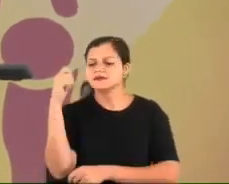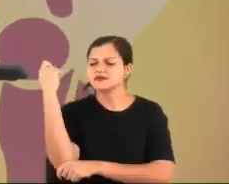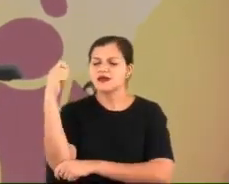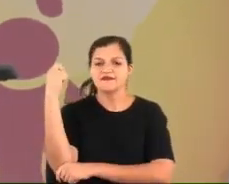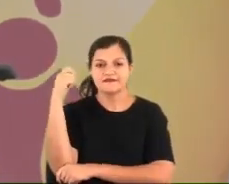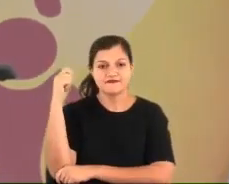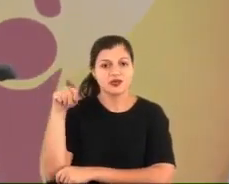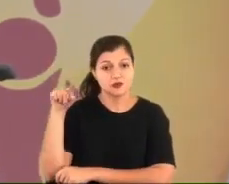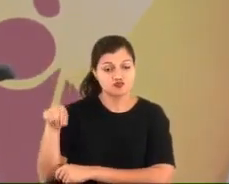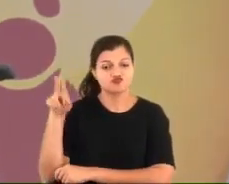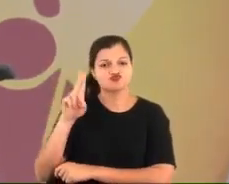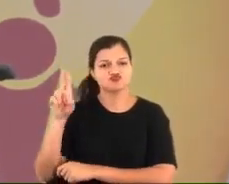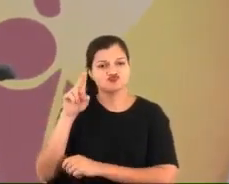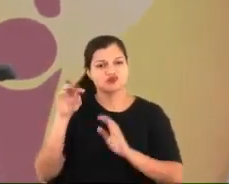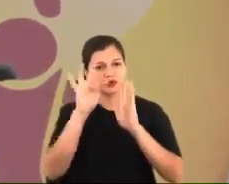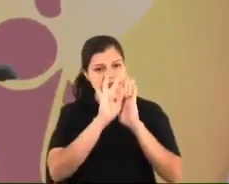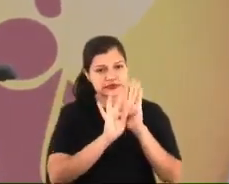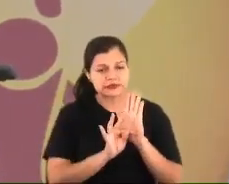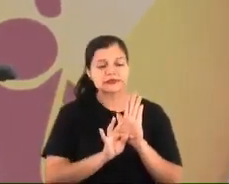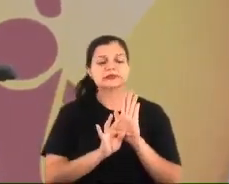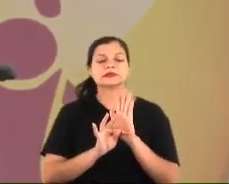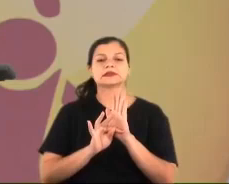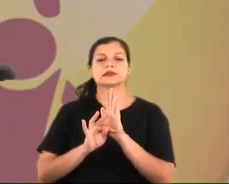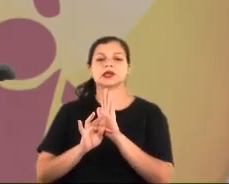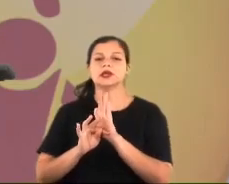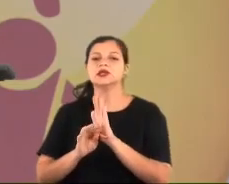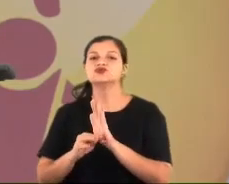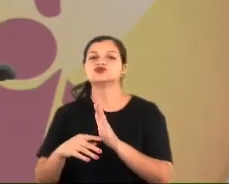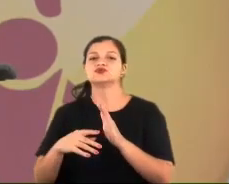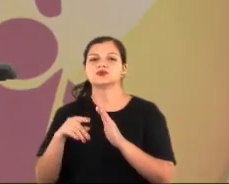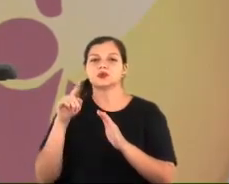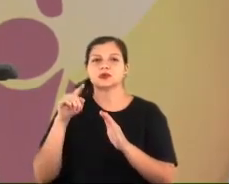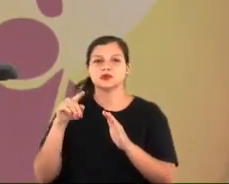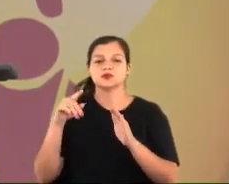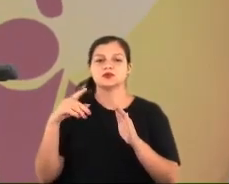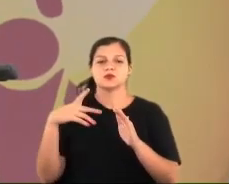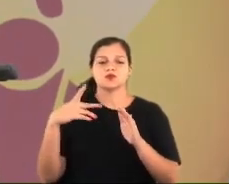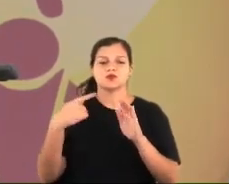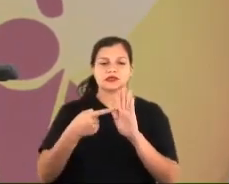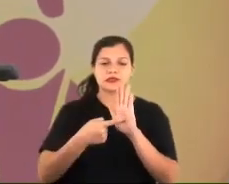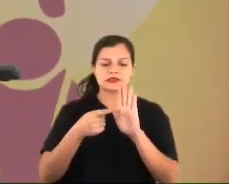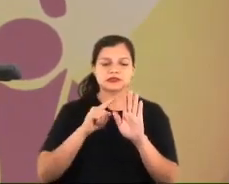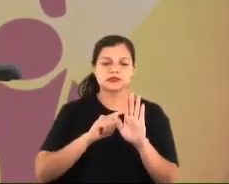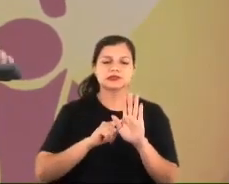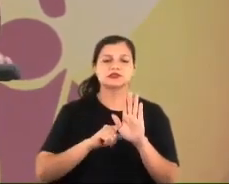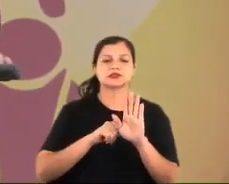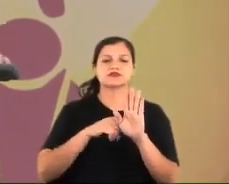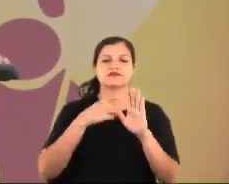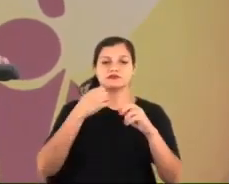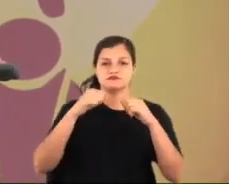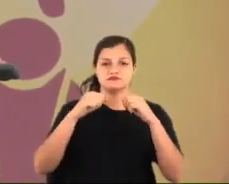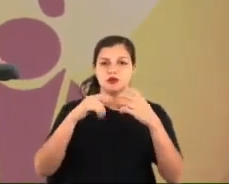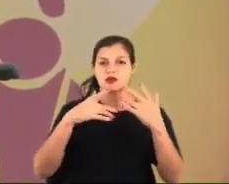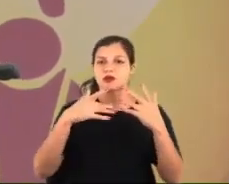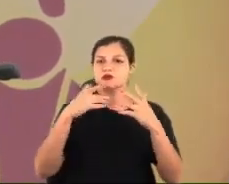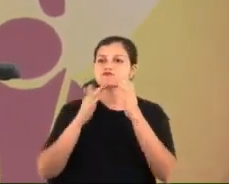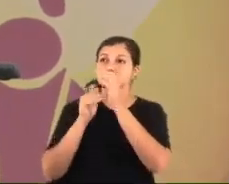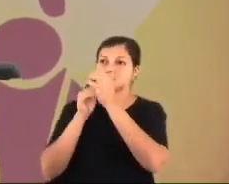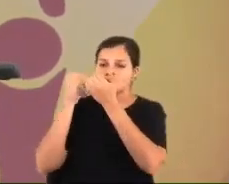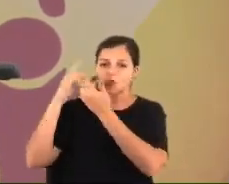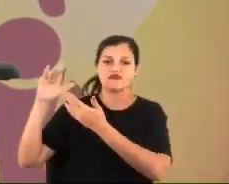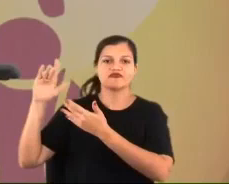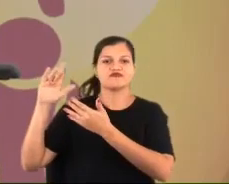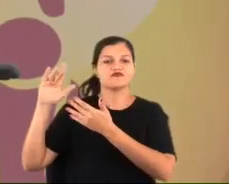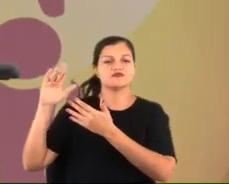analogia das ovelhas, nesse hino de louvor que é o Salmo 23, e agora ele está falando de refrigério. O